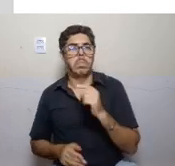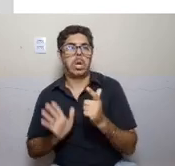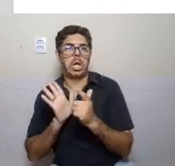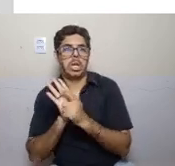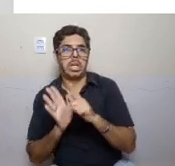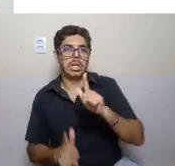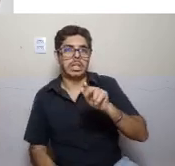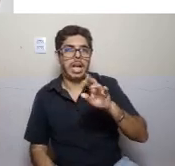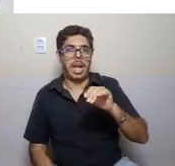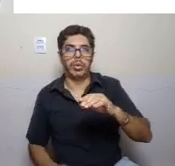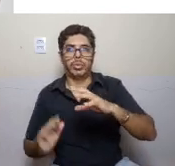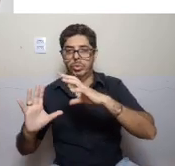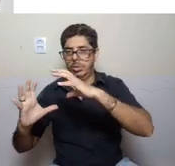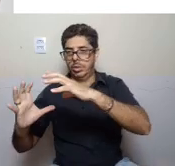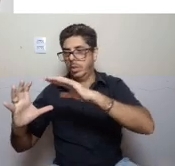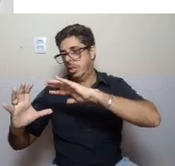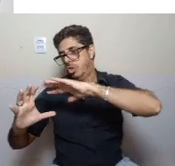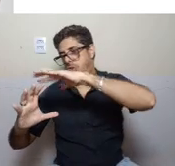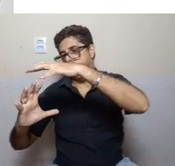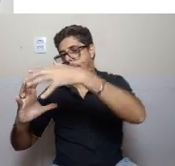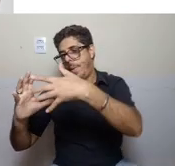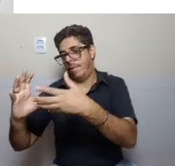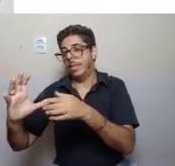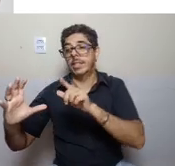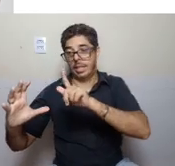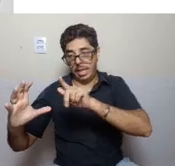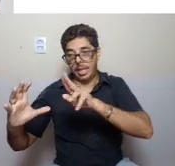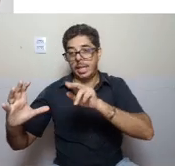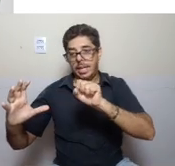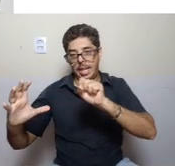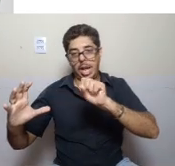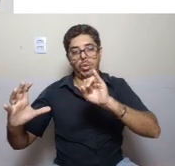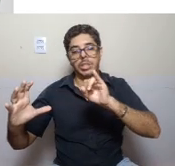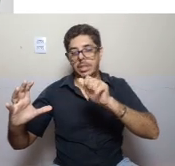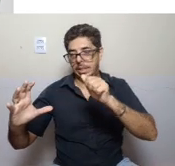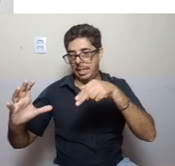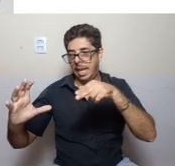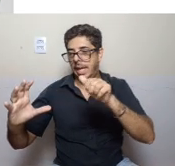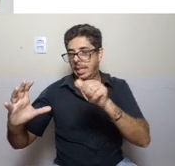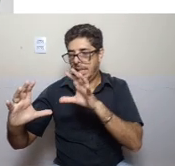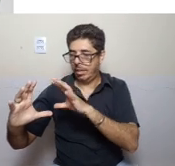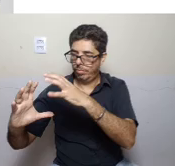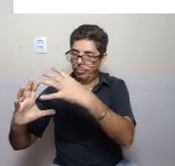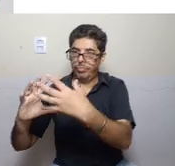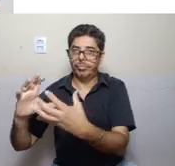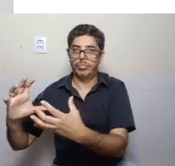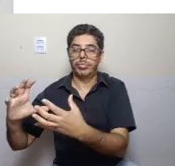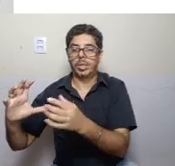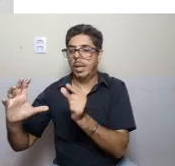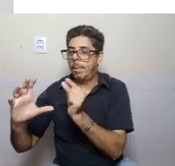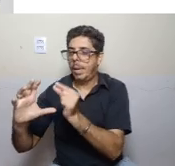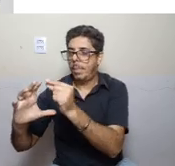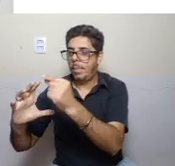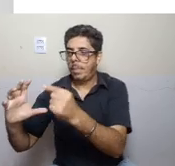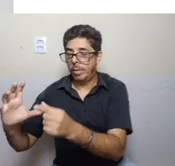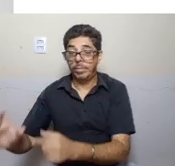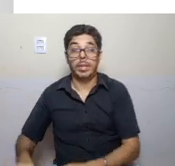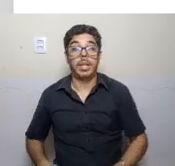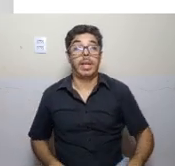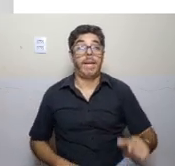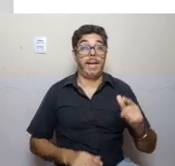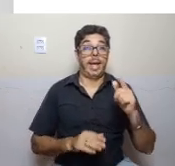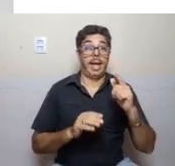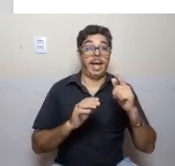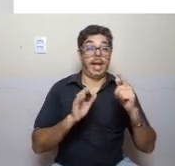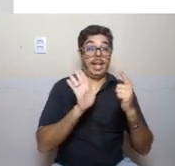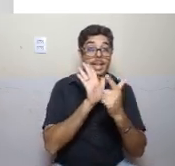é que enquanto a lei de Gauss é escrita em termos de uma integral de superfície, que está relacionada à soma de pequenos elementos de área, a